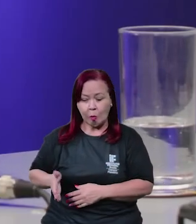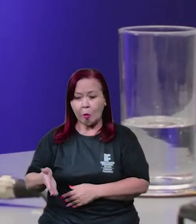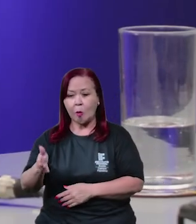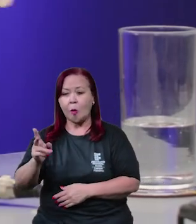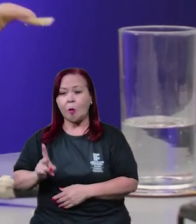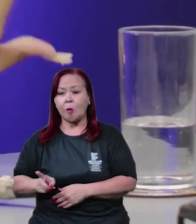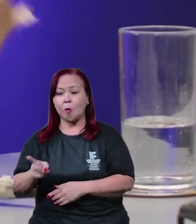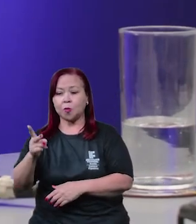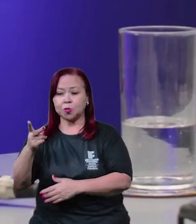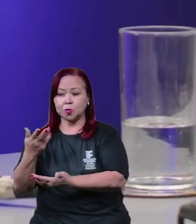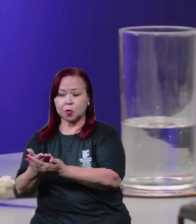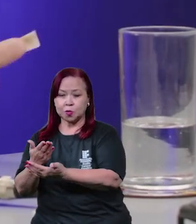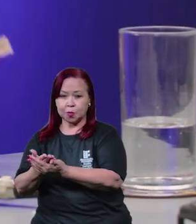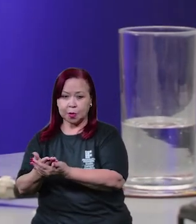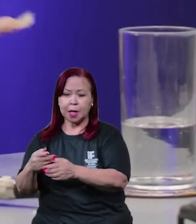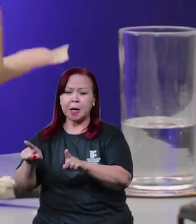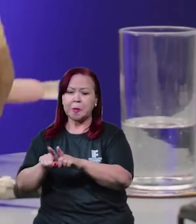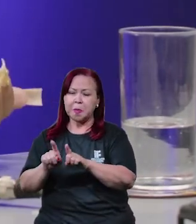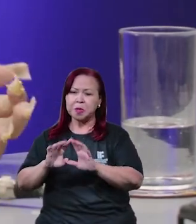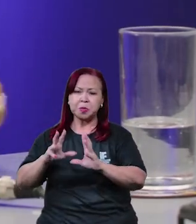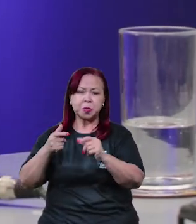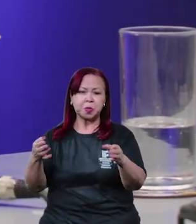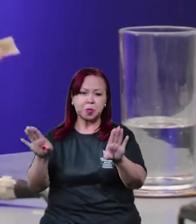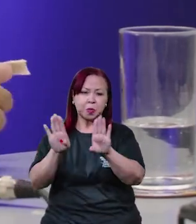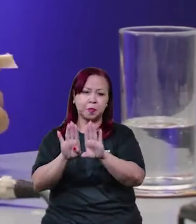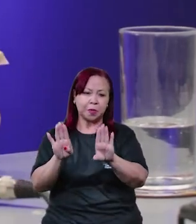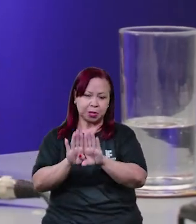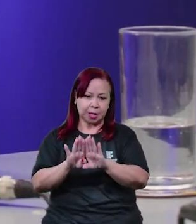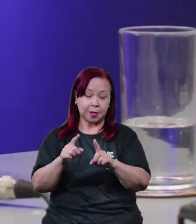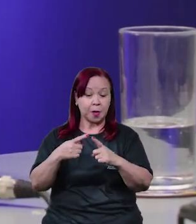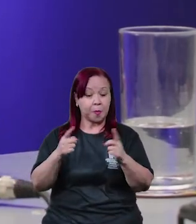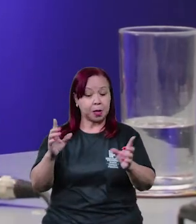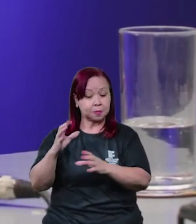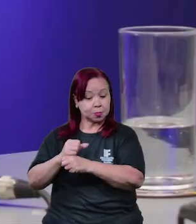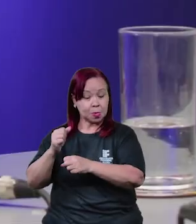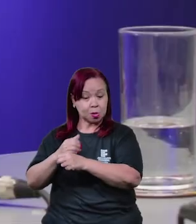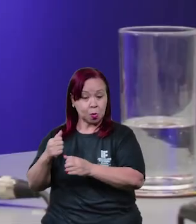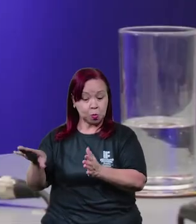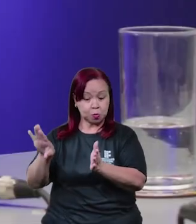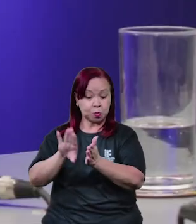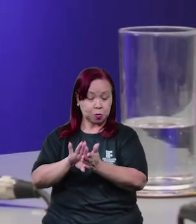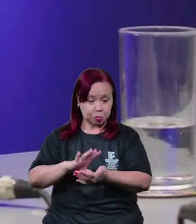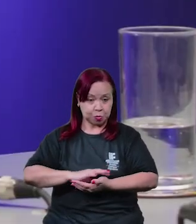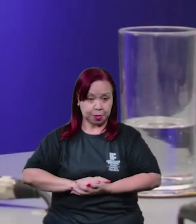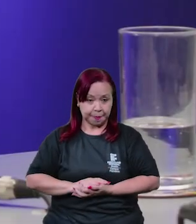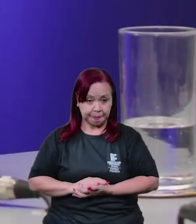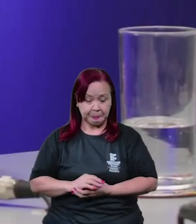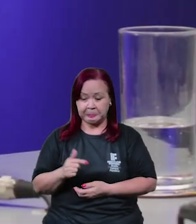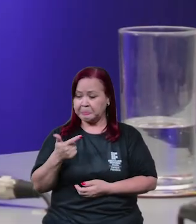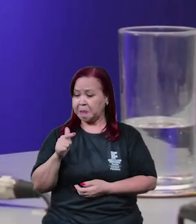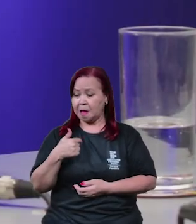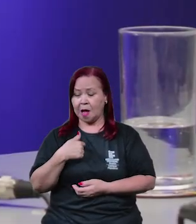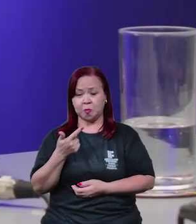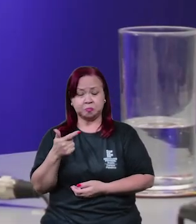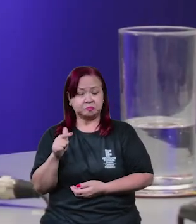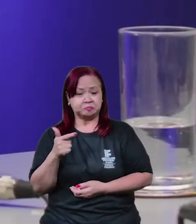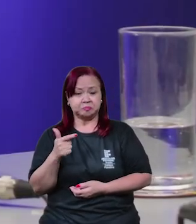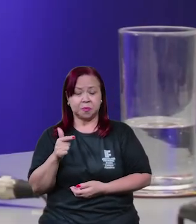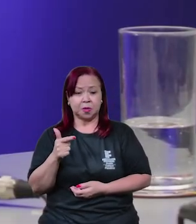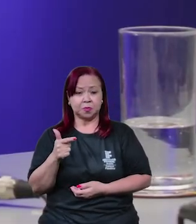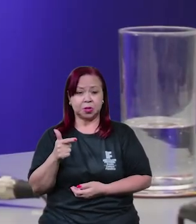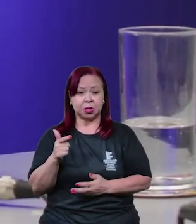estudando, apesar de tudo estar fechado e afins, as contas continuavam chegando e eu não